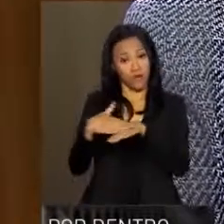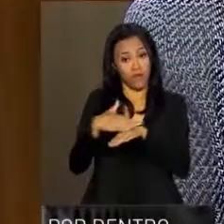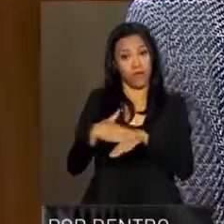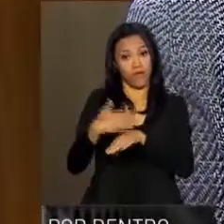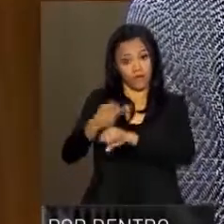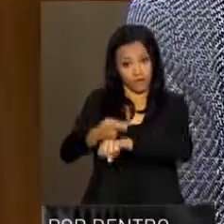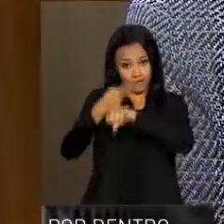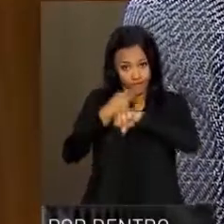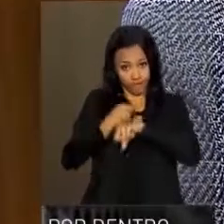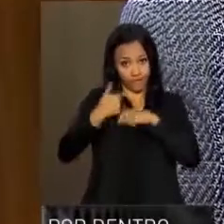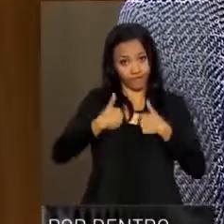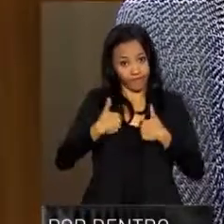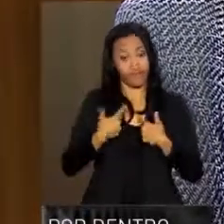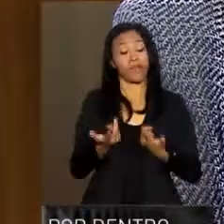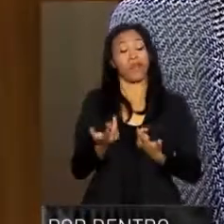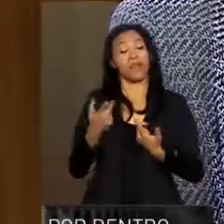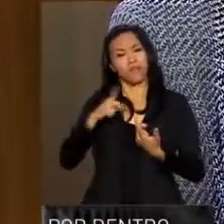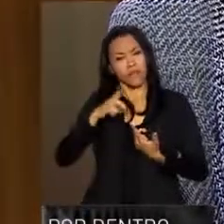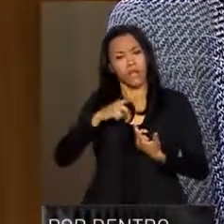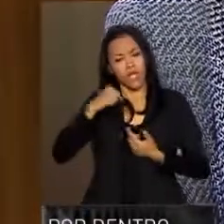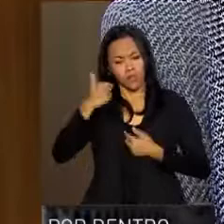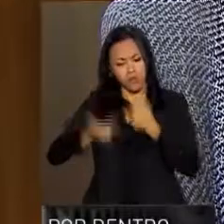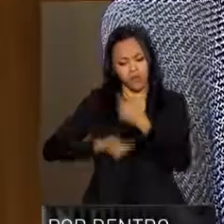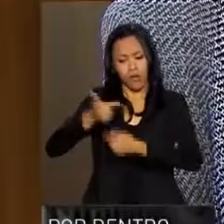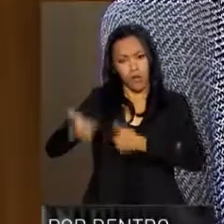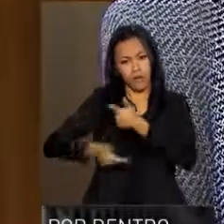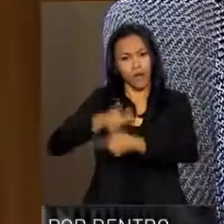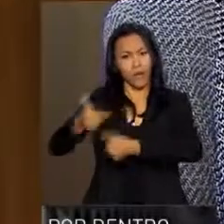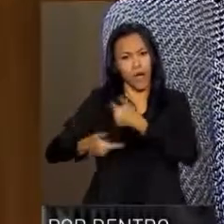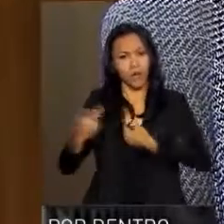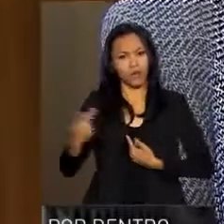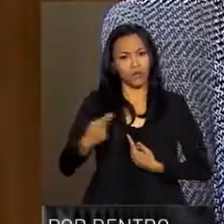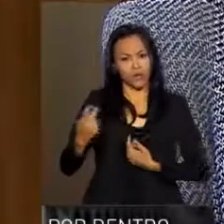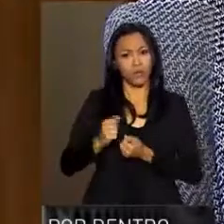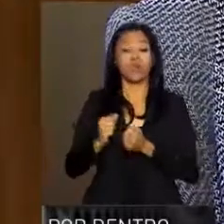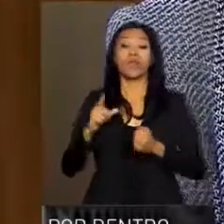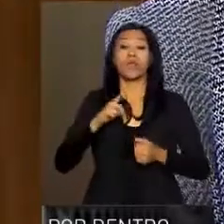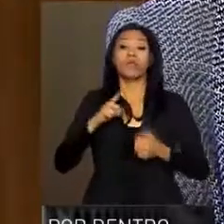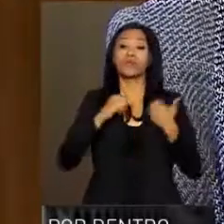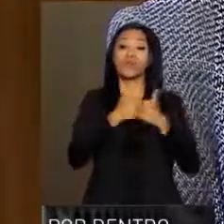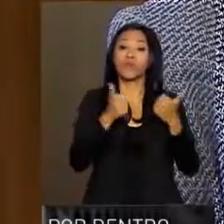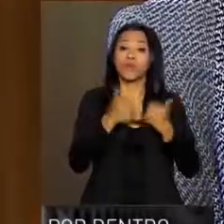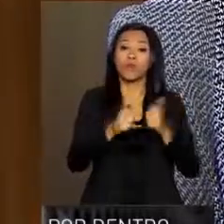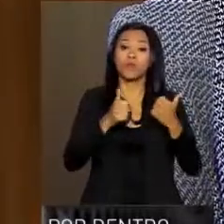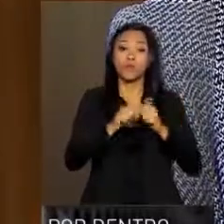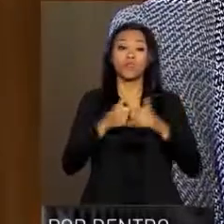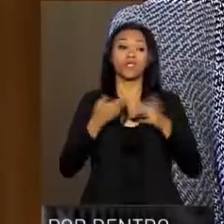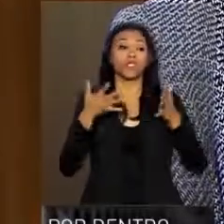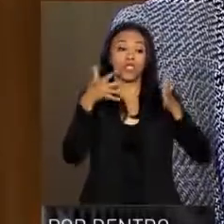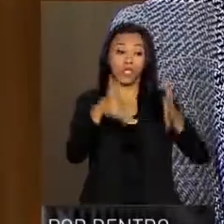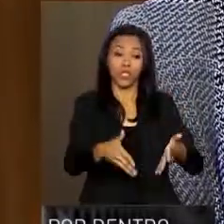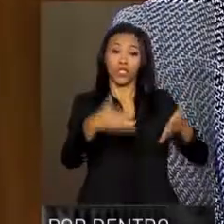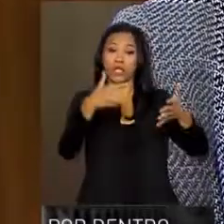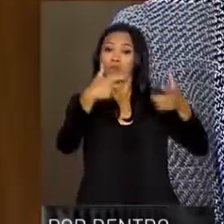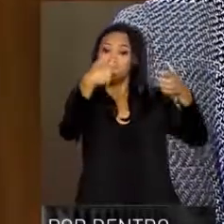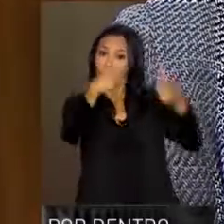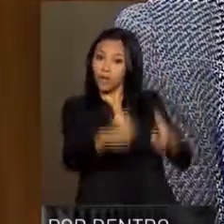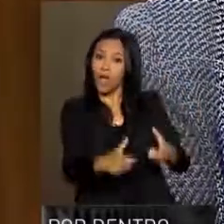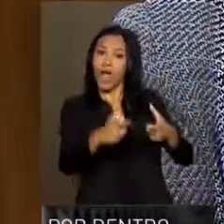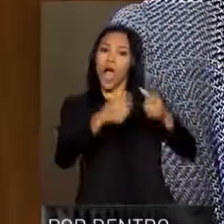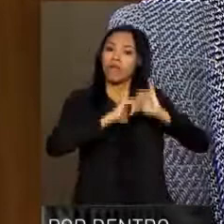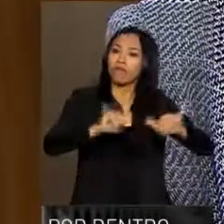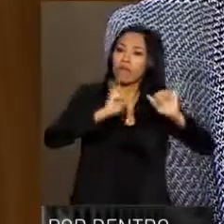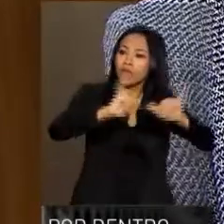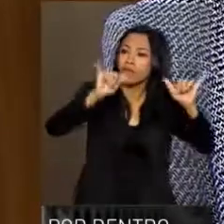conjunta em relação aos nossos ônibus que aqueles ônibus que fazem as campanhas que chega nos lugares mostrando apresentando para as